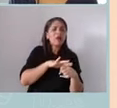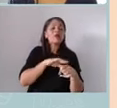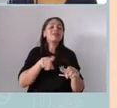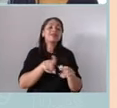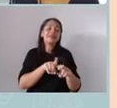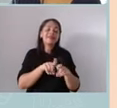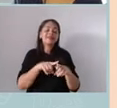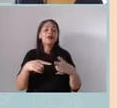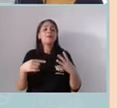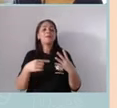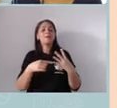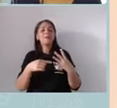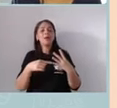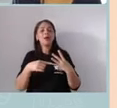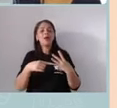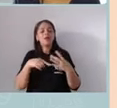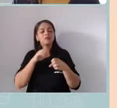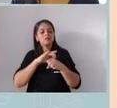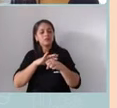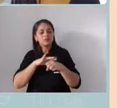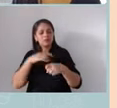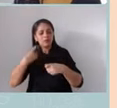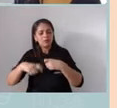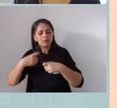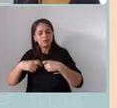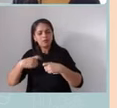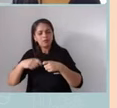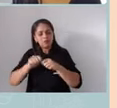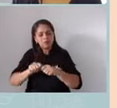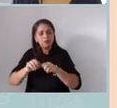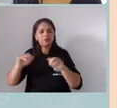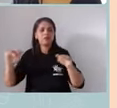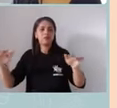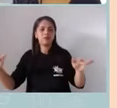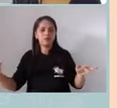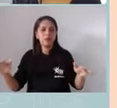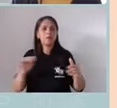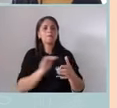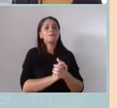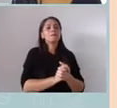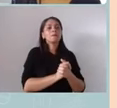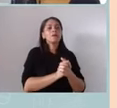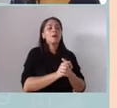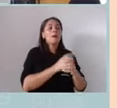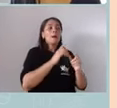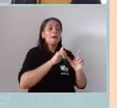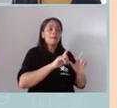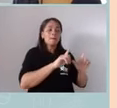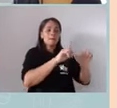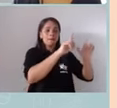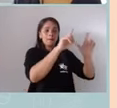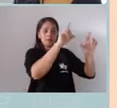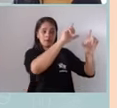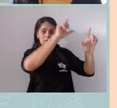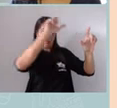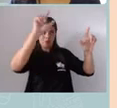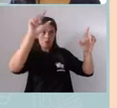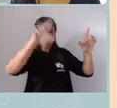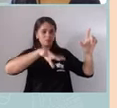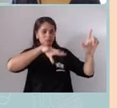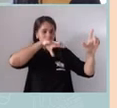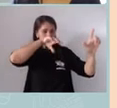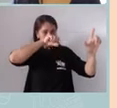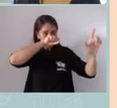tuberculose, hanseníase, coqueluche, meningite, difteria. Se ligar que essa meningite é a meningite